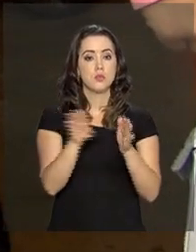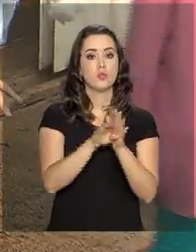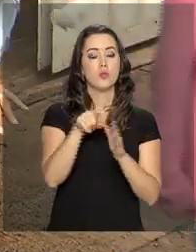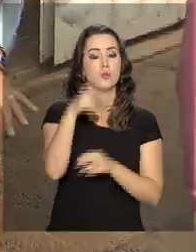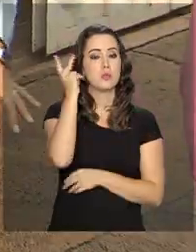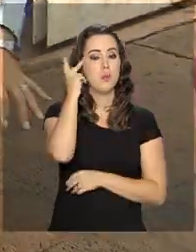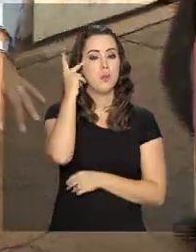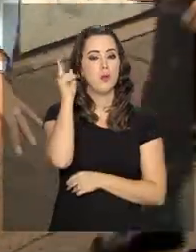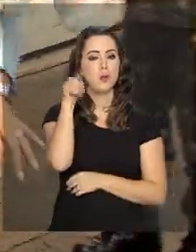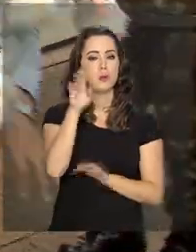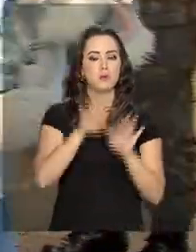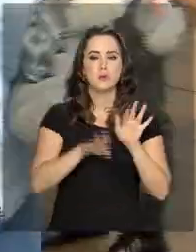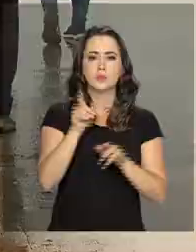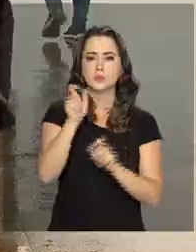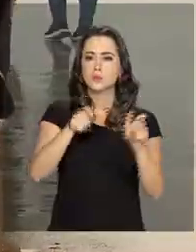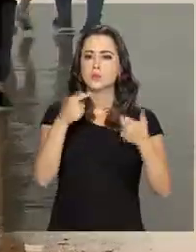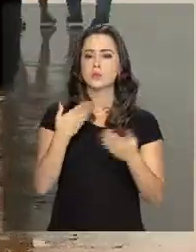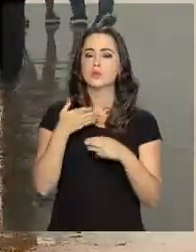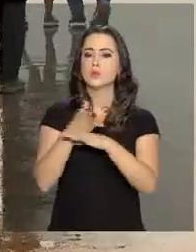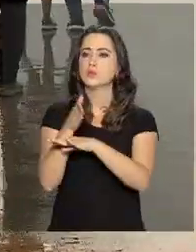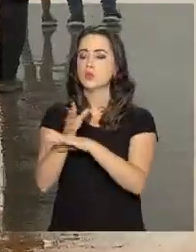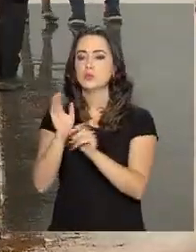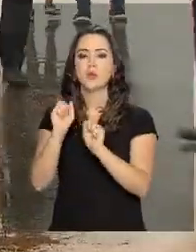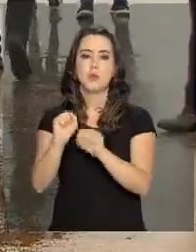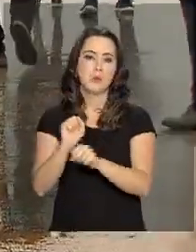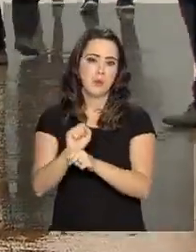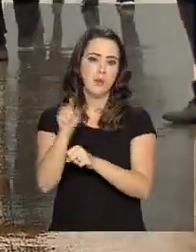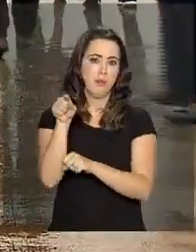São Paulo. Alguns ficam por lá e